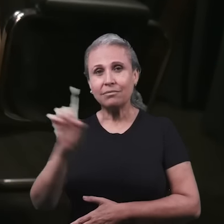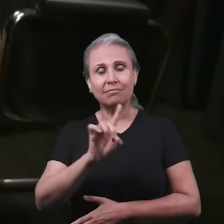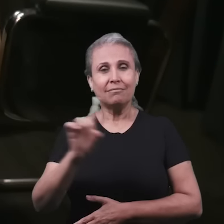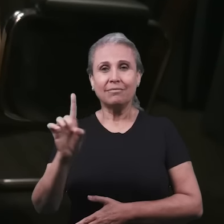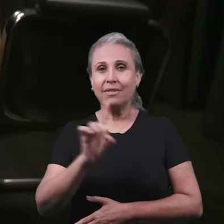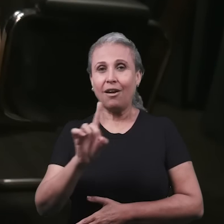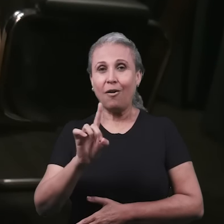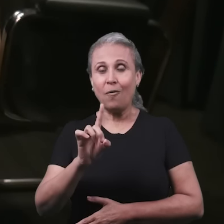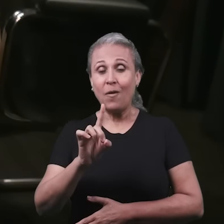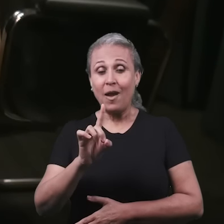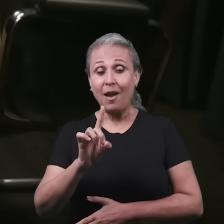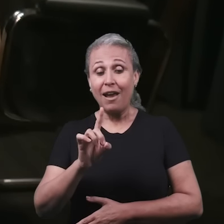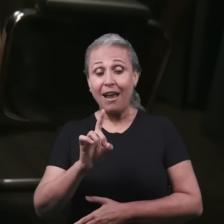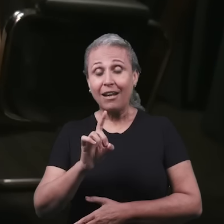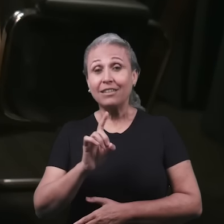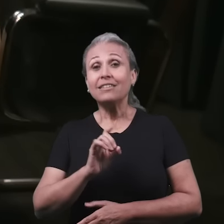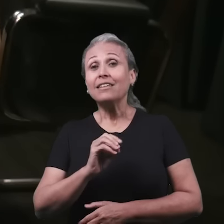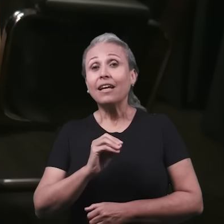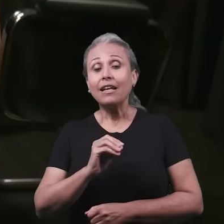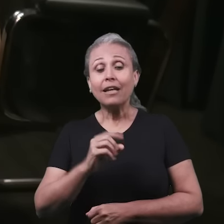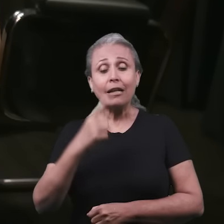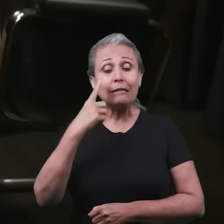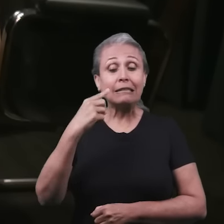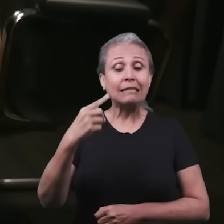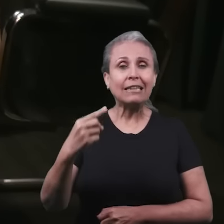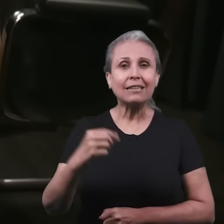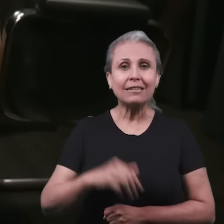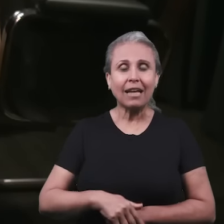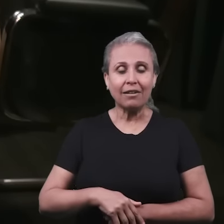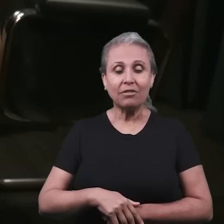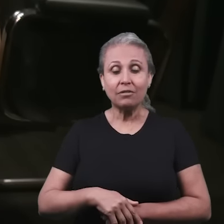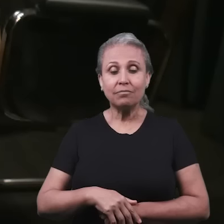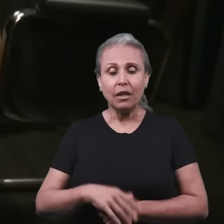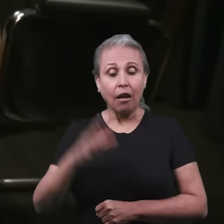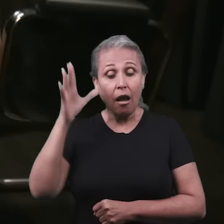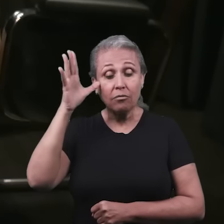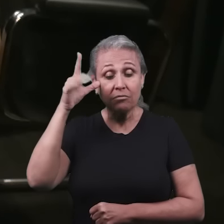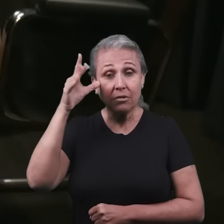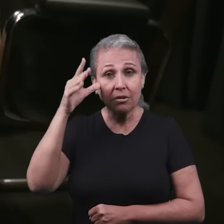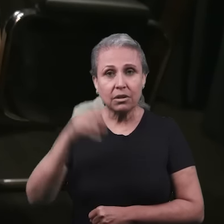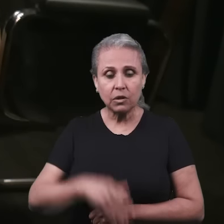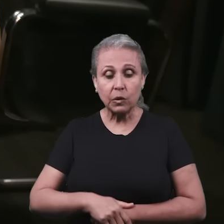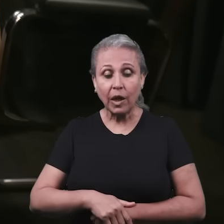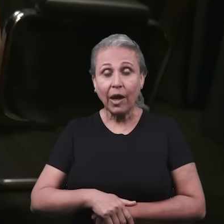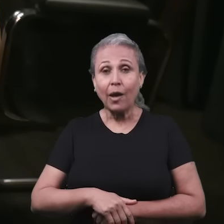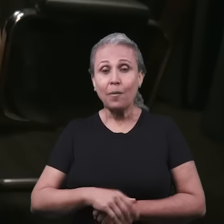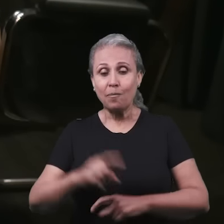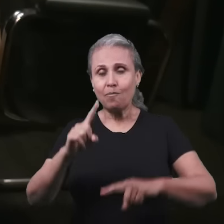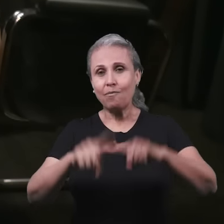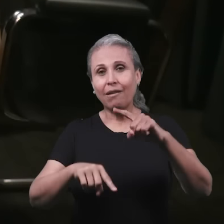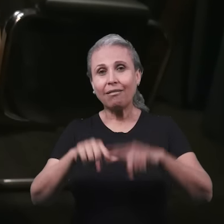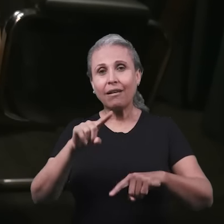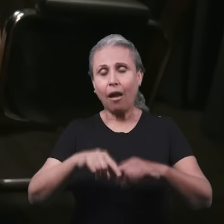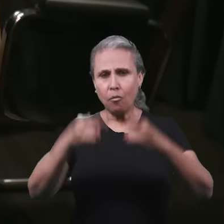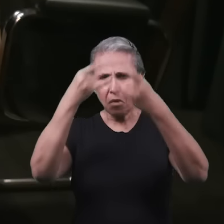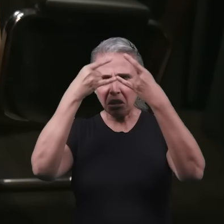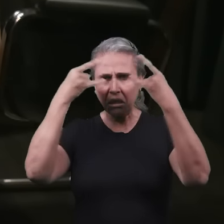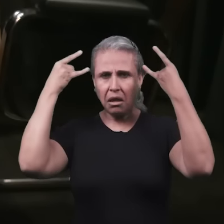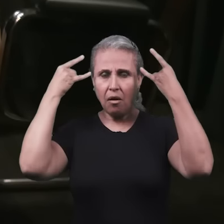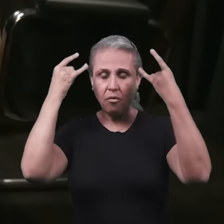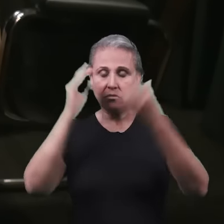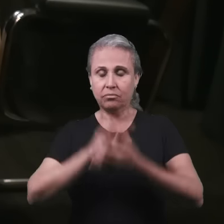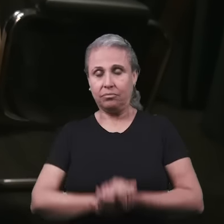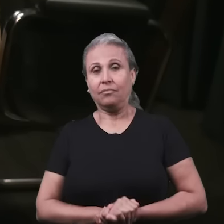Apego material. E Timóteo, 1 Timóteo capítulo 6, verso 10, nos fala